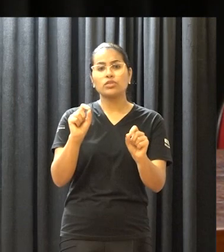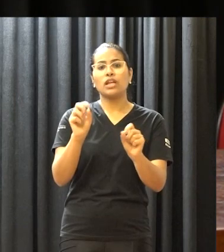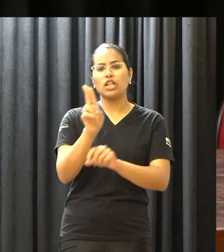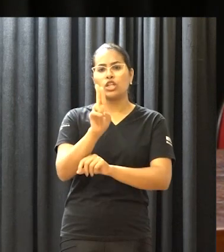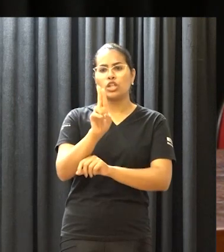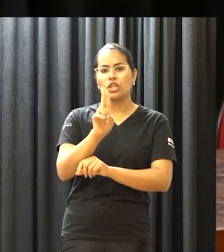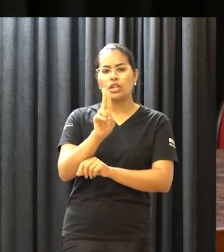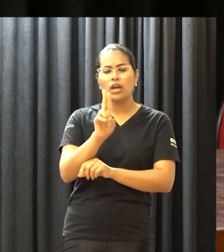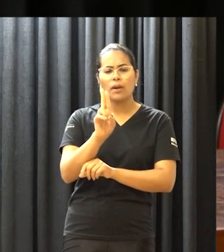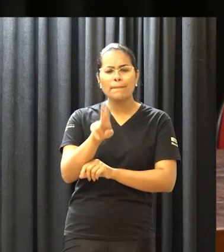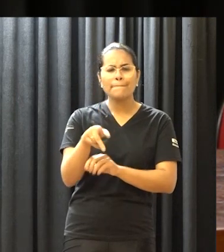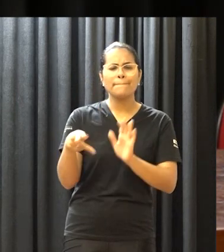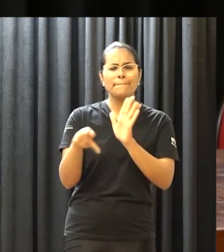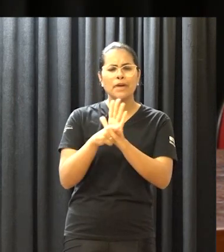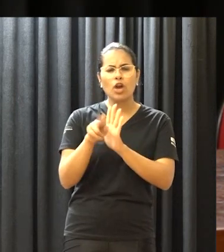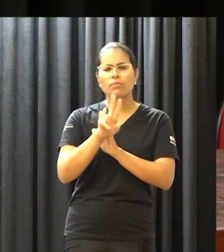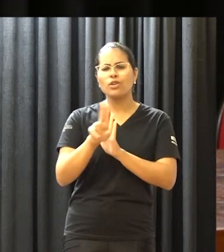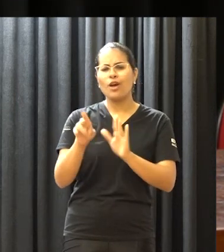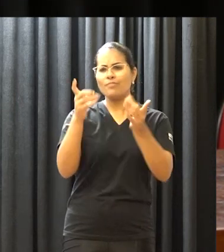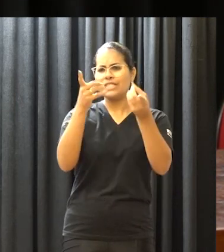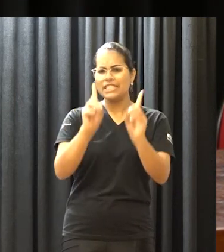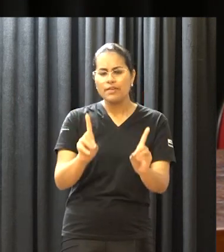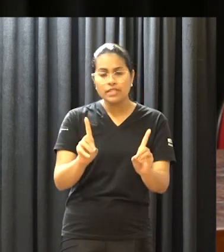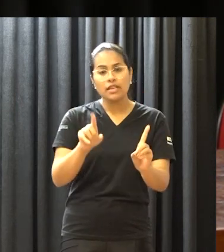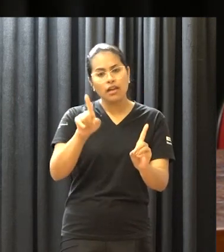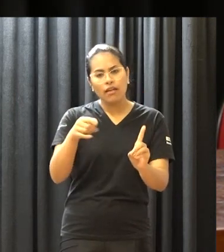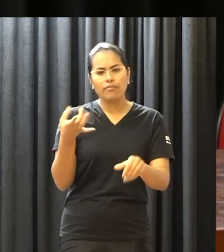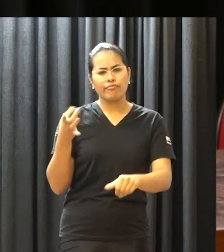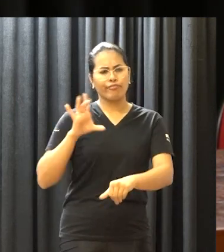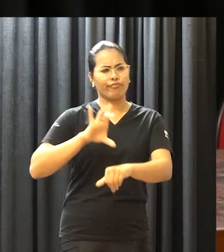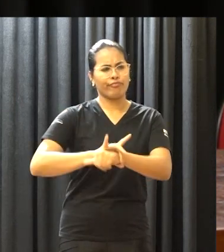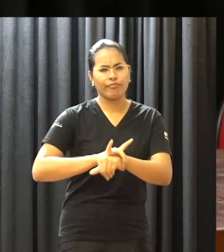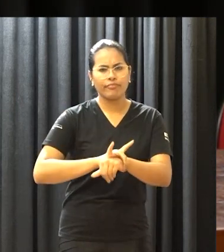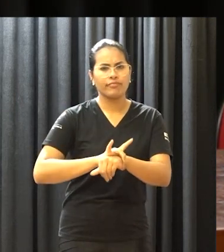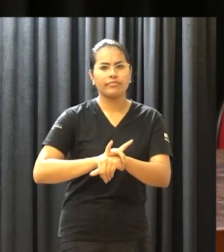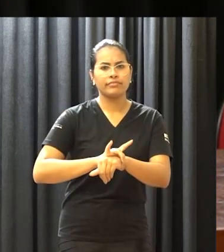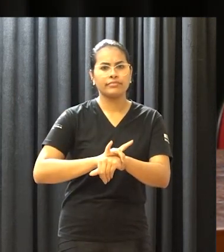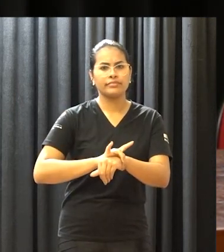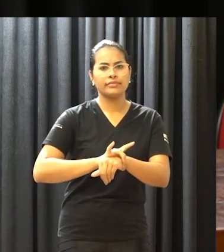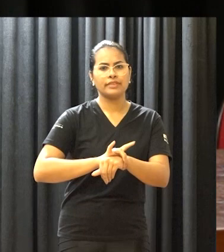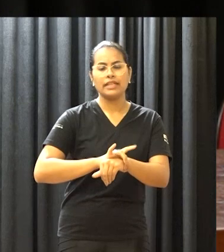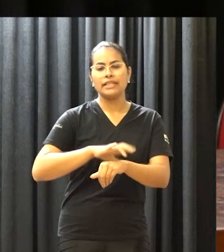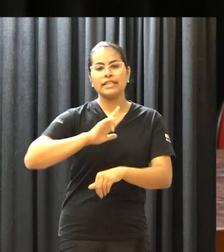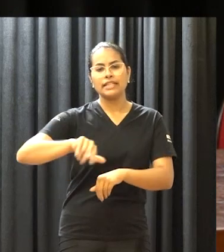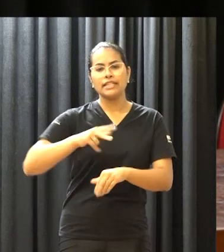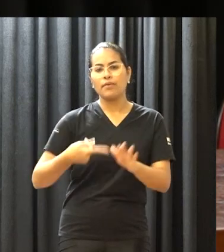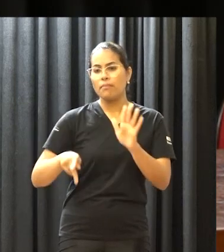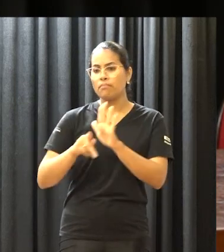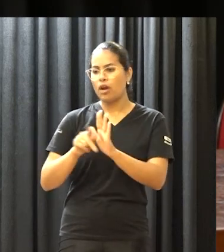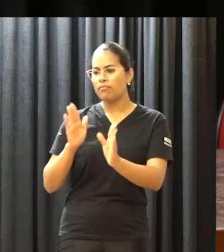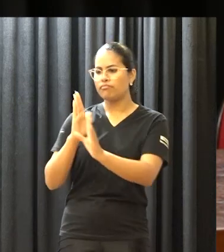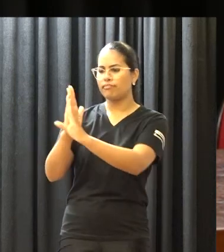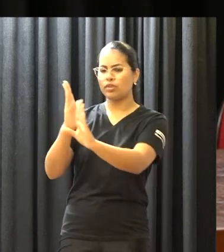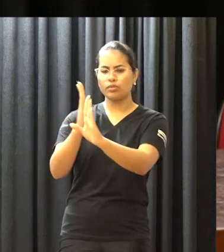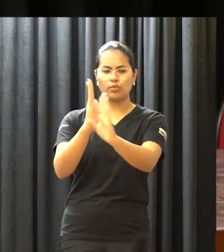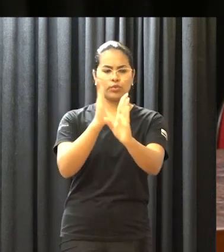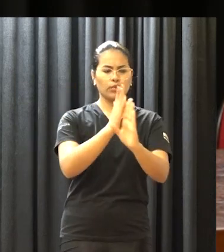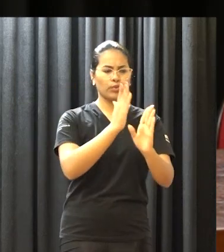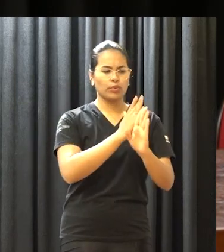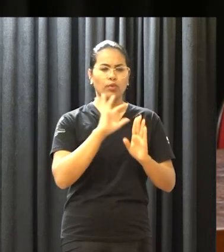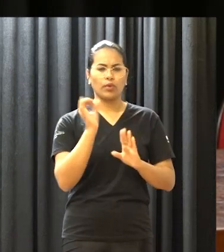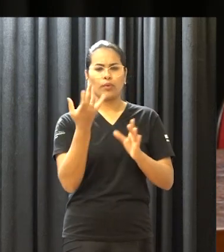da deficiência é um ato de patologização e não de promoção de encontros e alianças voltadas